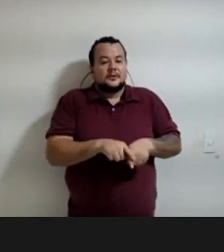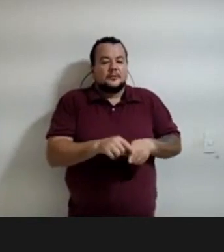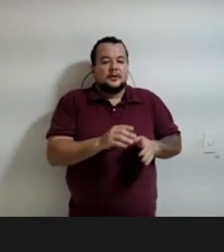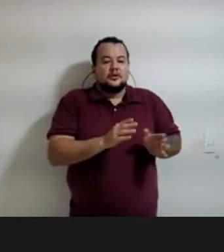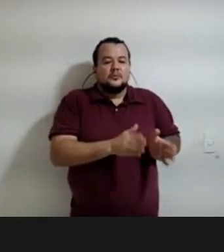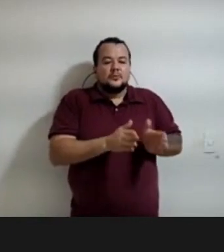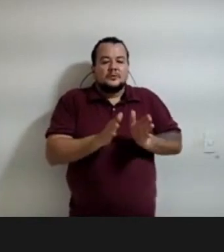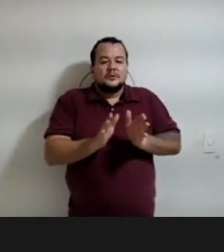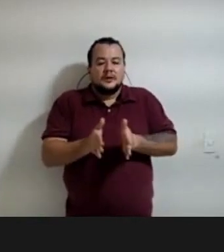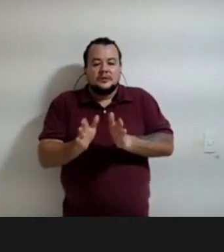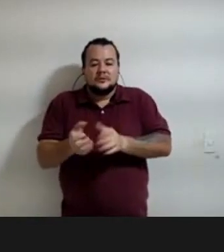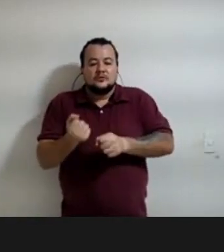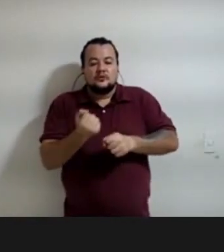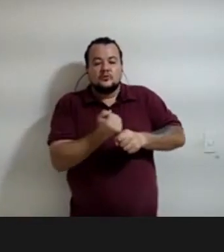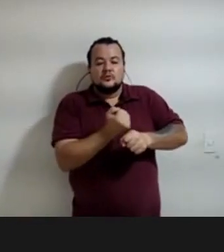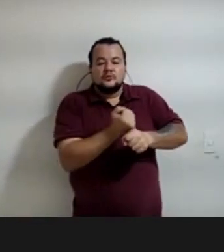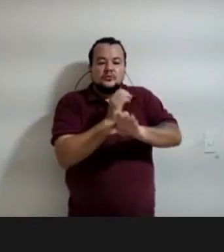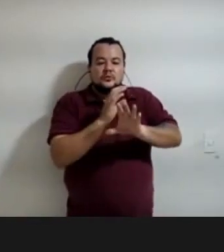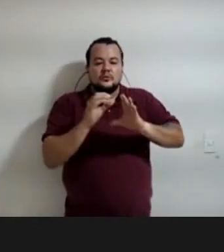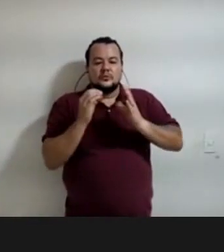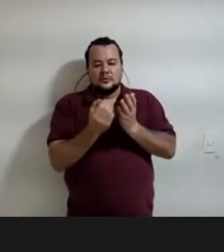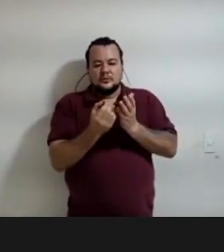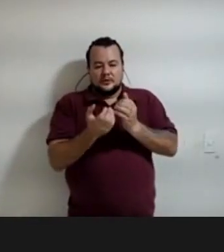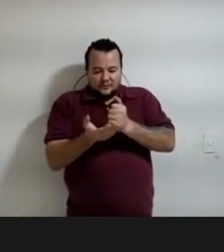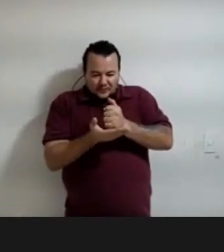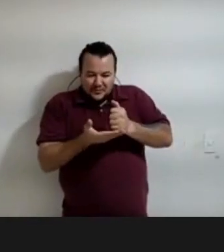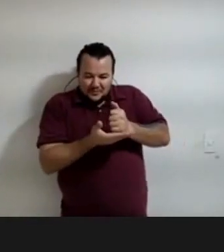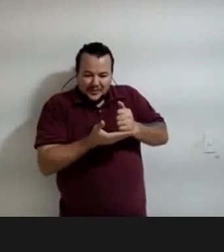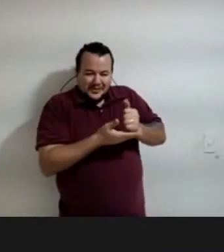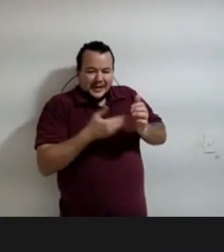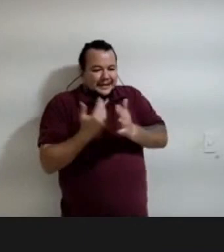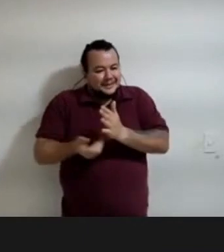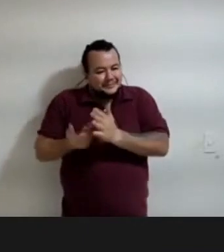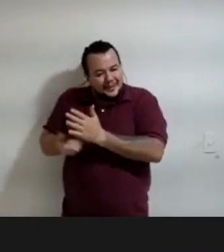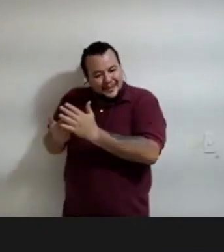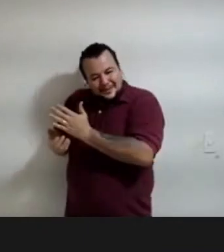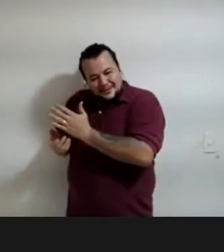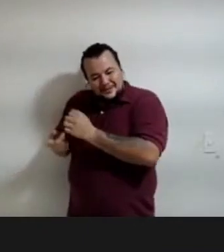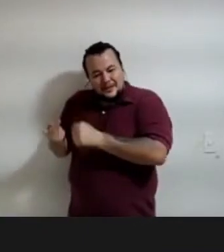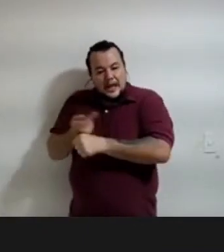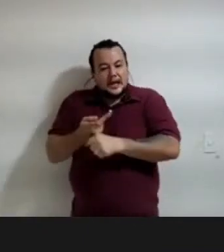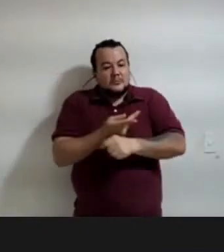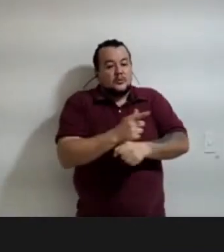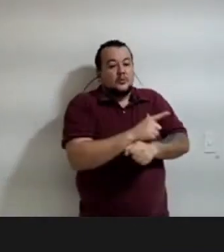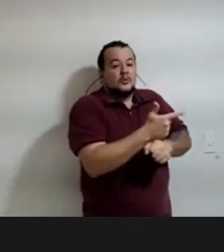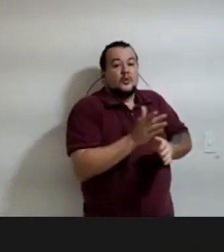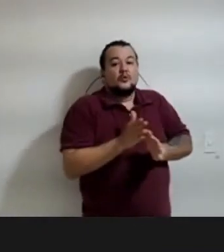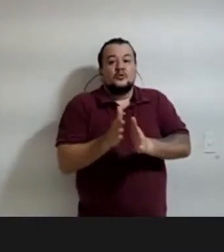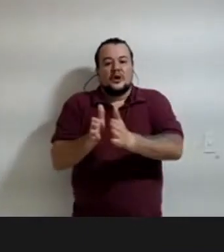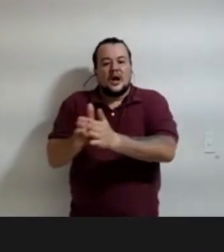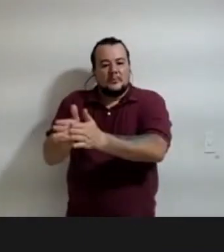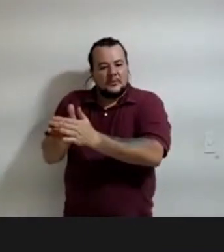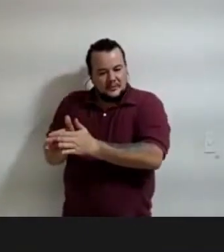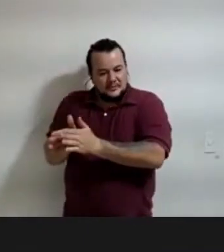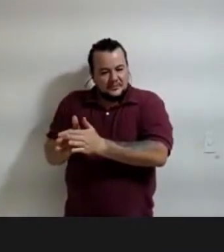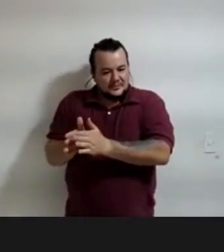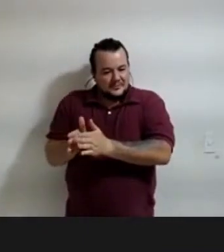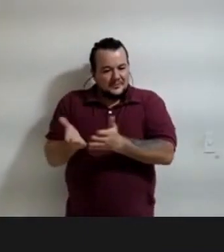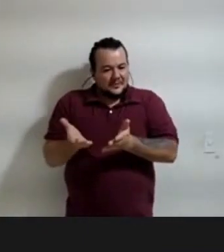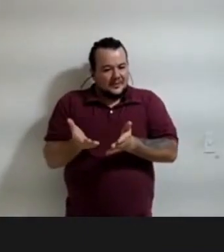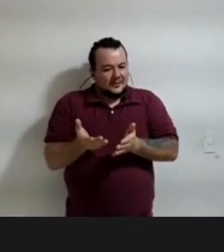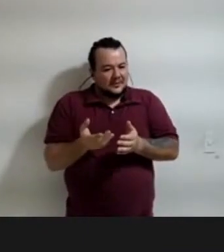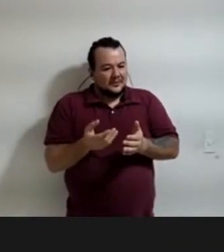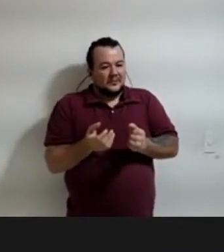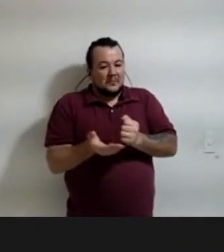encontro. Foi a partir da perda que procuramos outros caminhos e construímos outras narrativas. Foi a partir da perda que tecemos, com